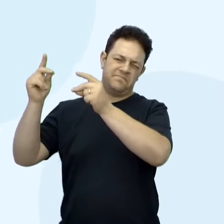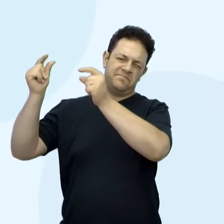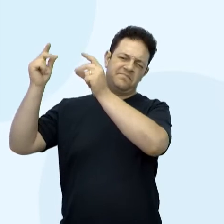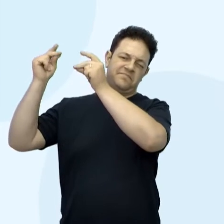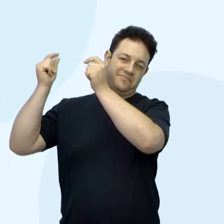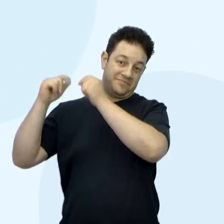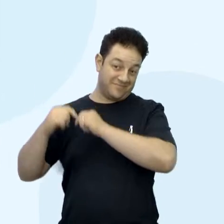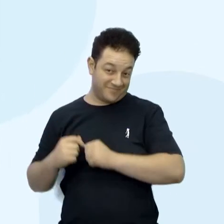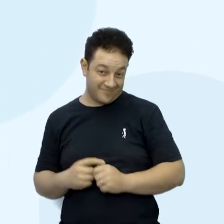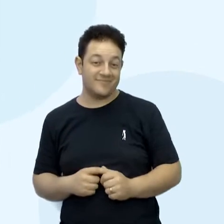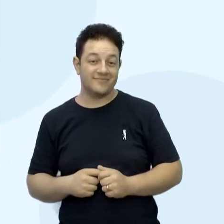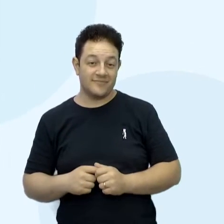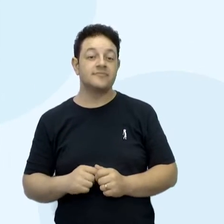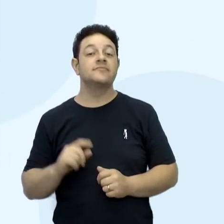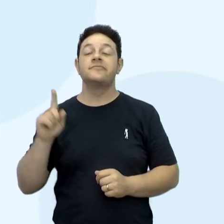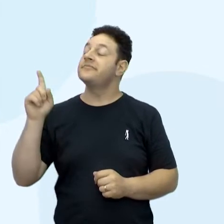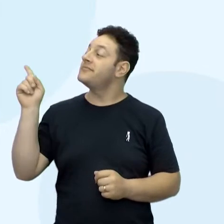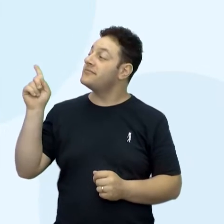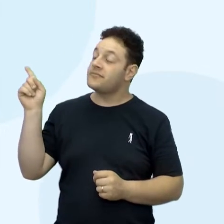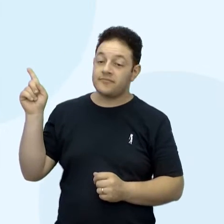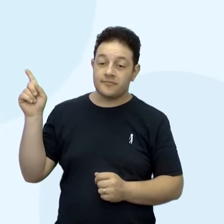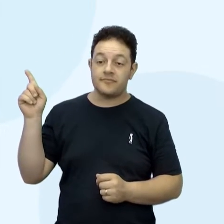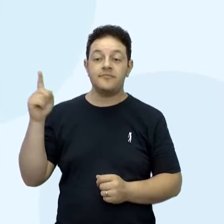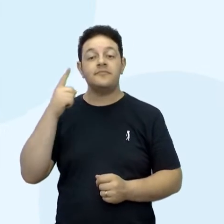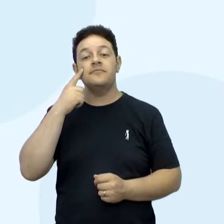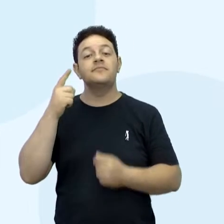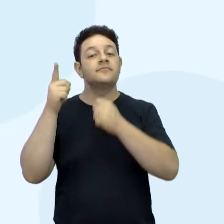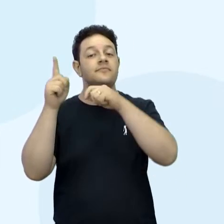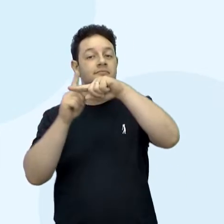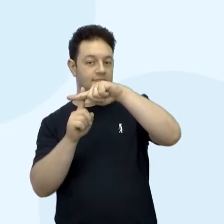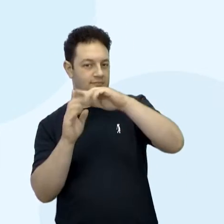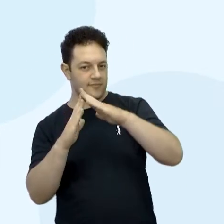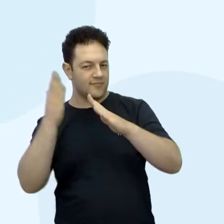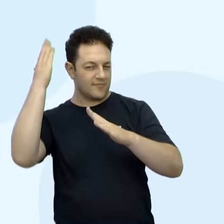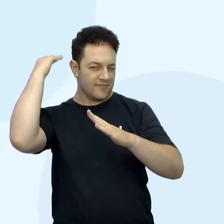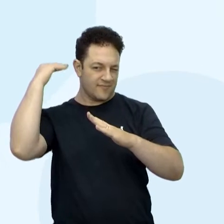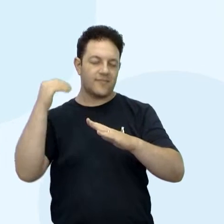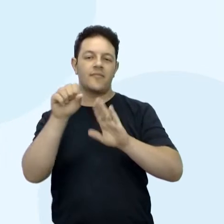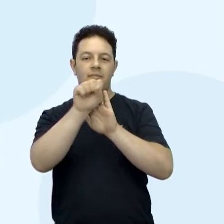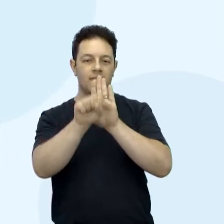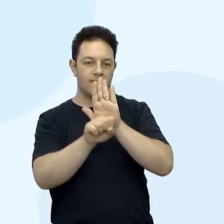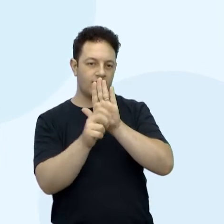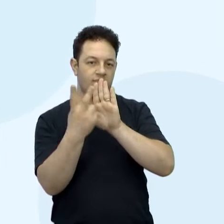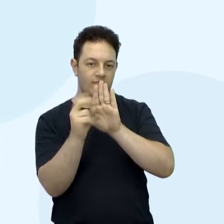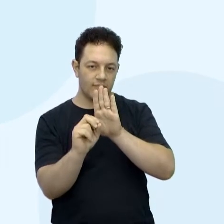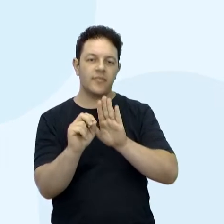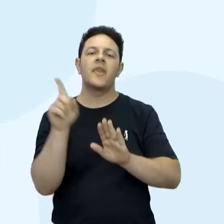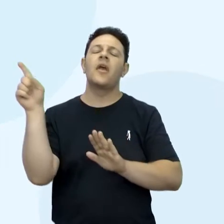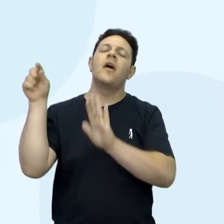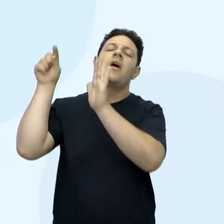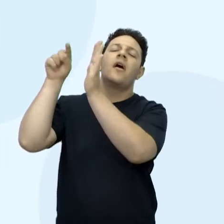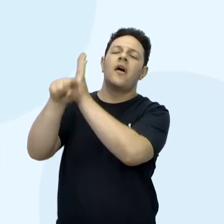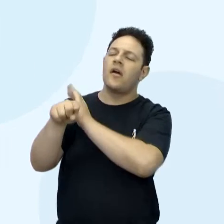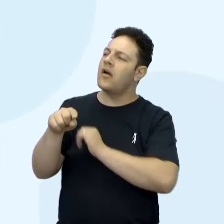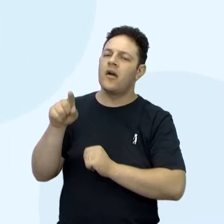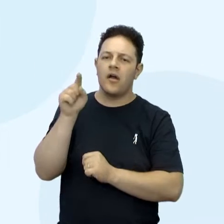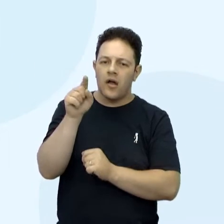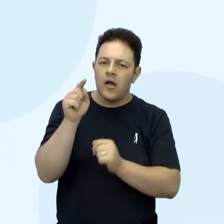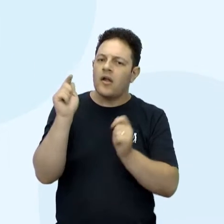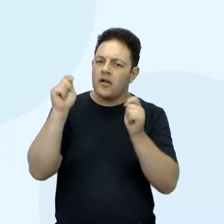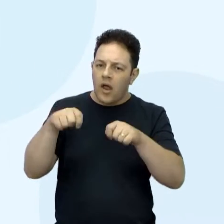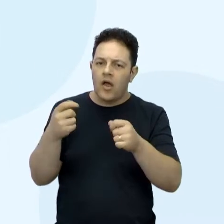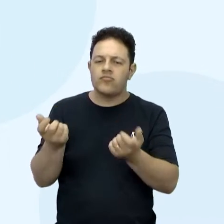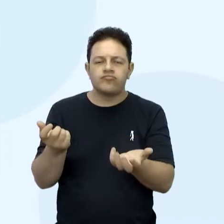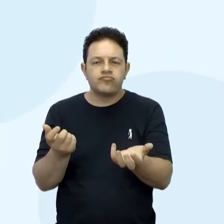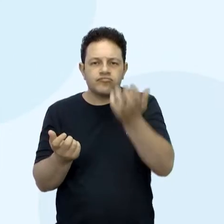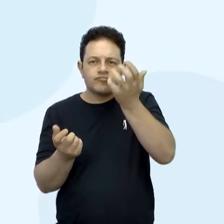né? Bem, então aqui nós temos a igreja, né, no começo do século XX e que características podemos